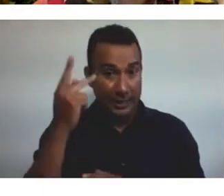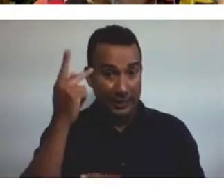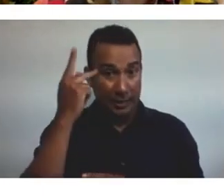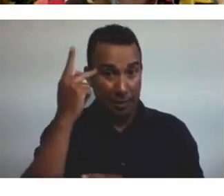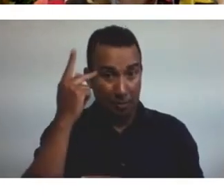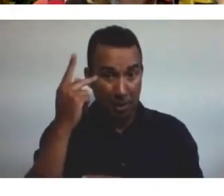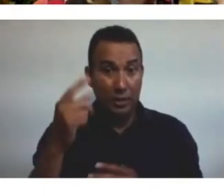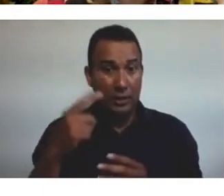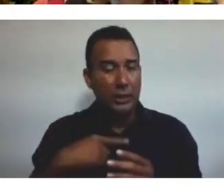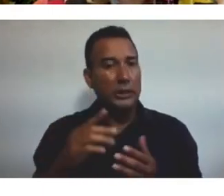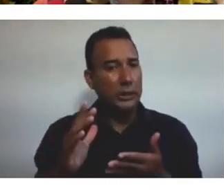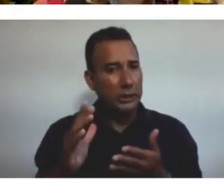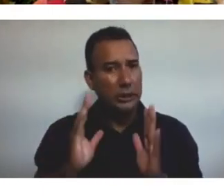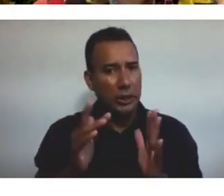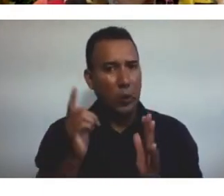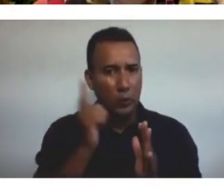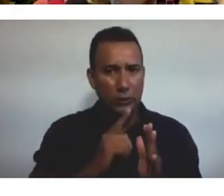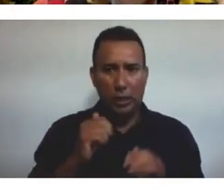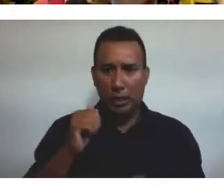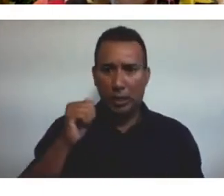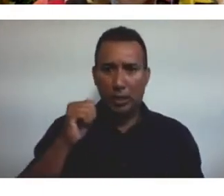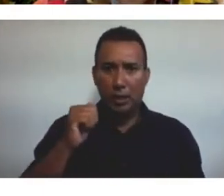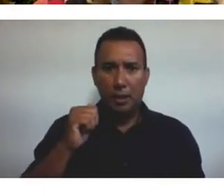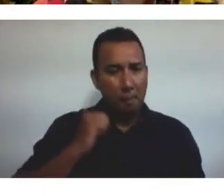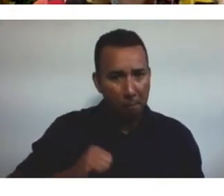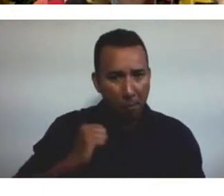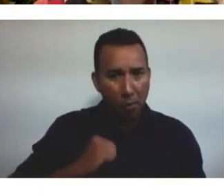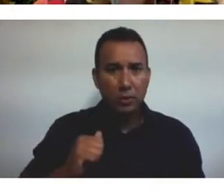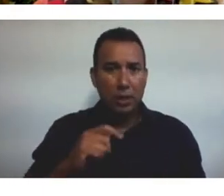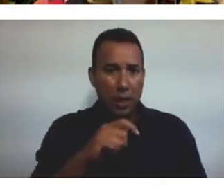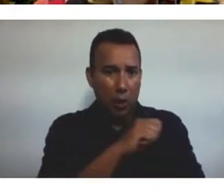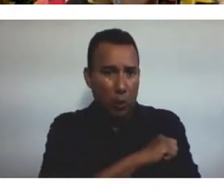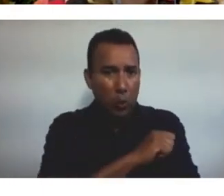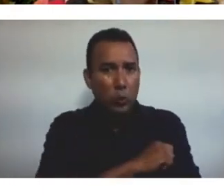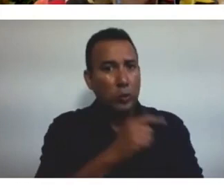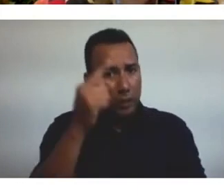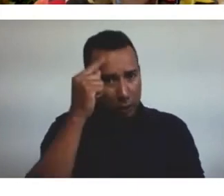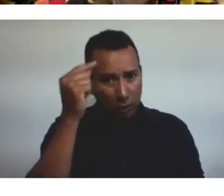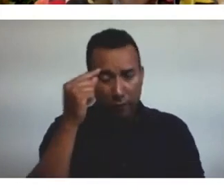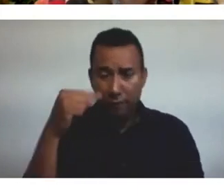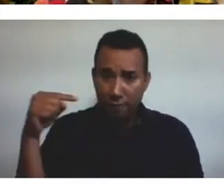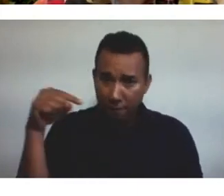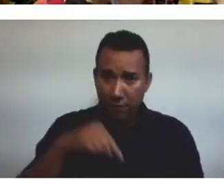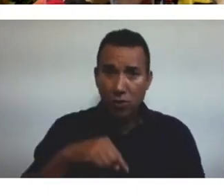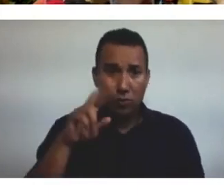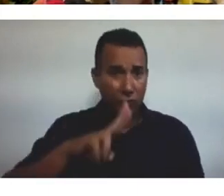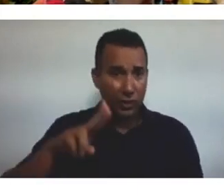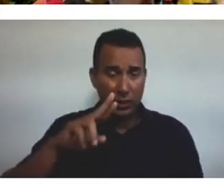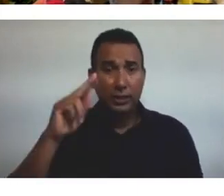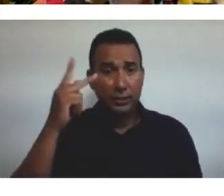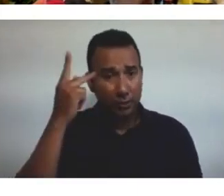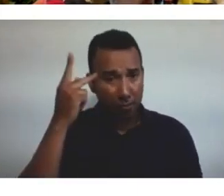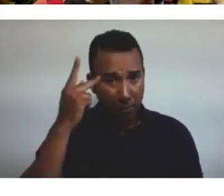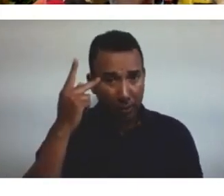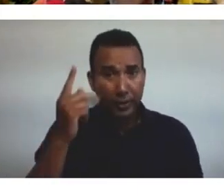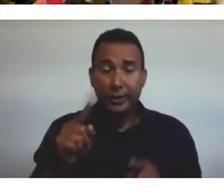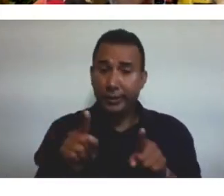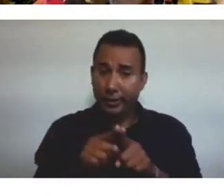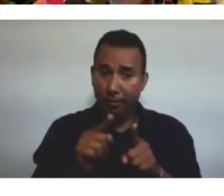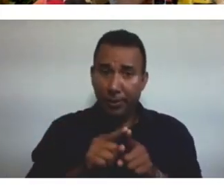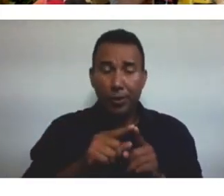Recebemos as bolsas para os alunos de graduação via Universidade de São Paulo, e esse projeto,